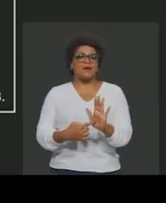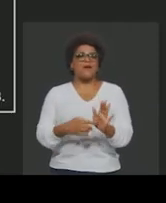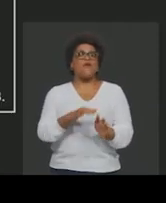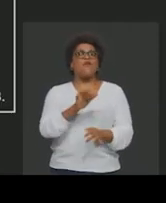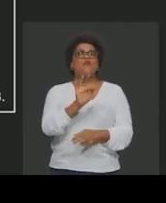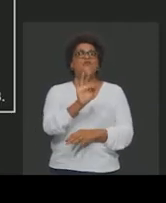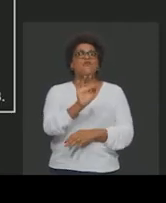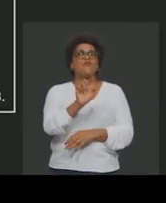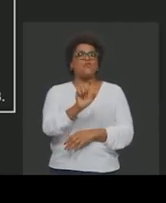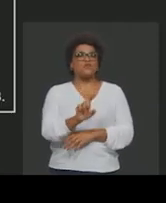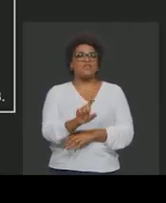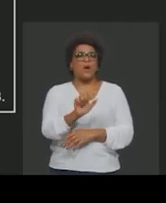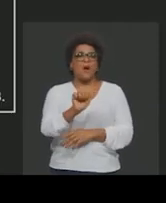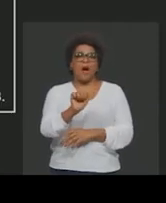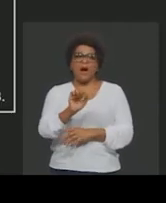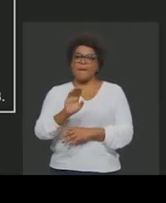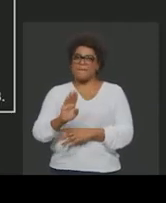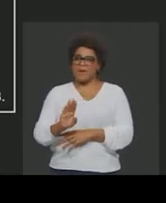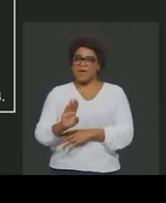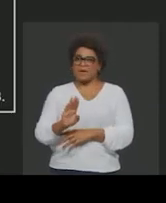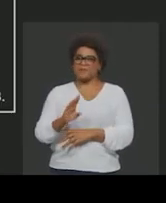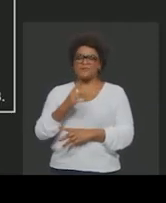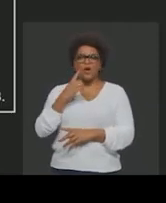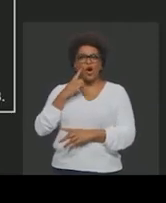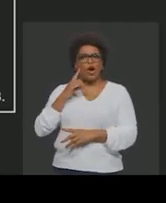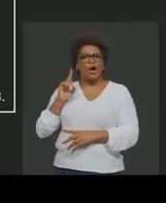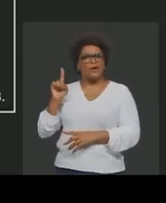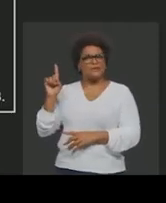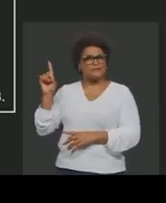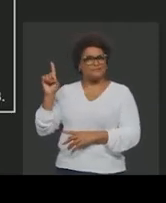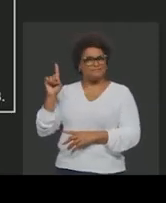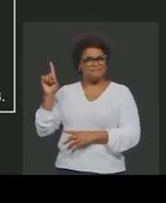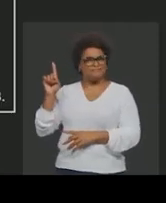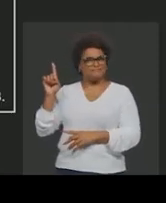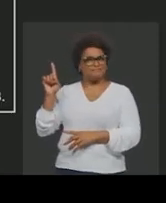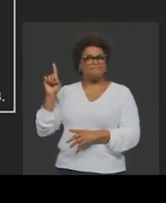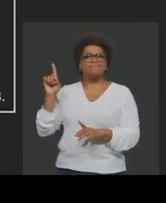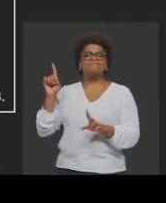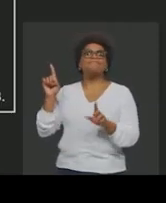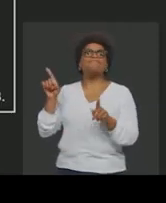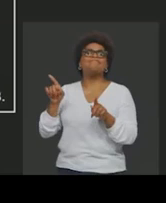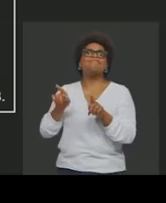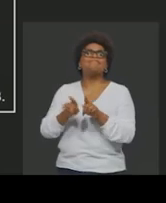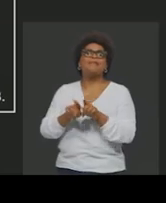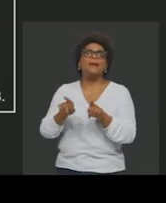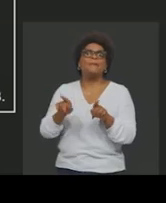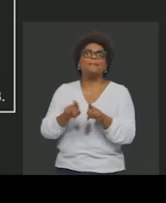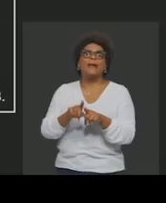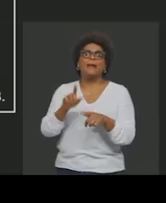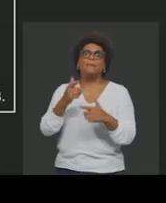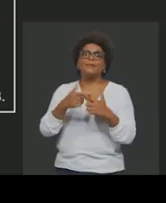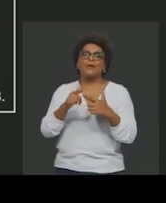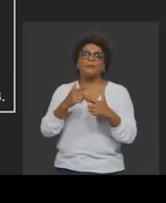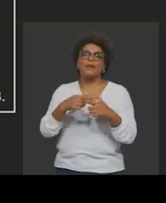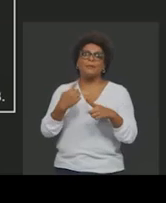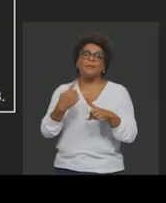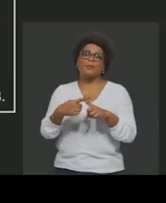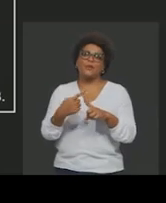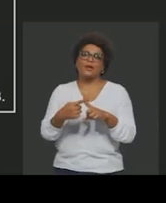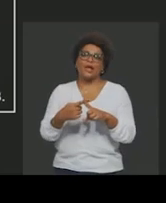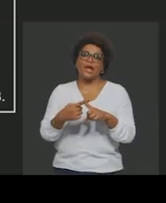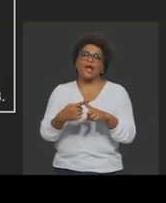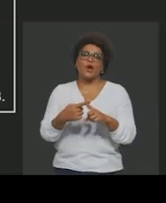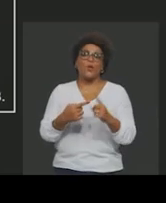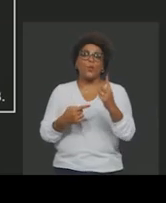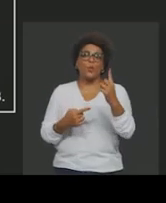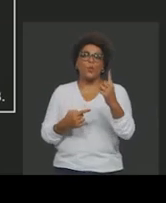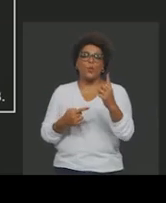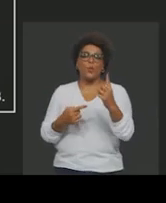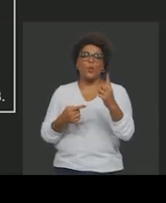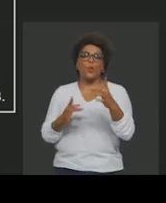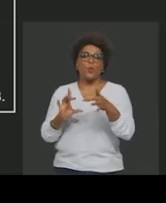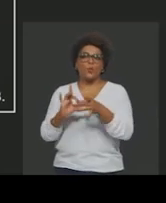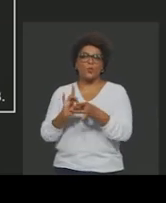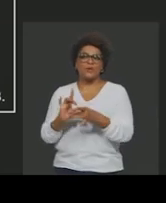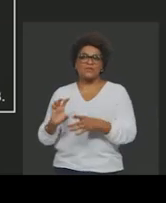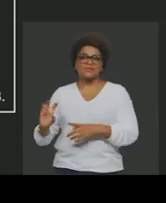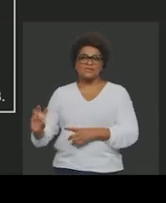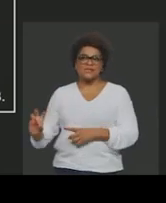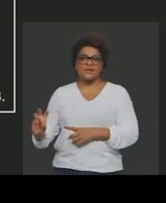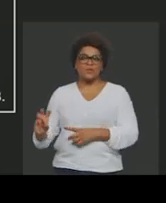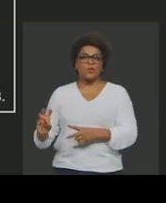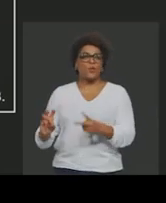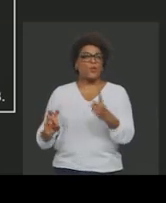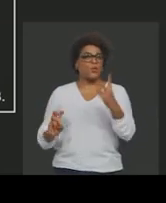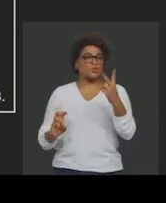Já nesse outro aqui, ó, o 3 também deu problema, porque vamos ver, ó, o 1 se relacionou com 5, beleza. O 2 se relacionou